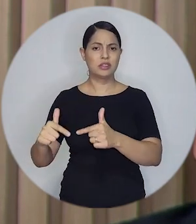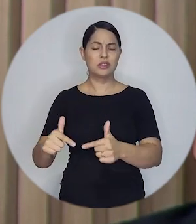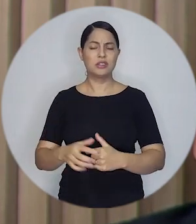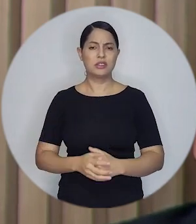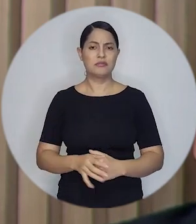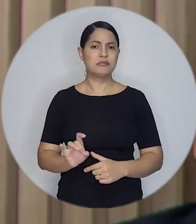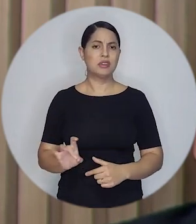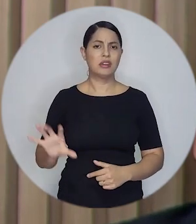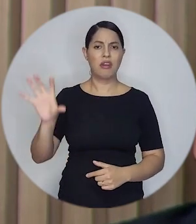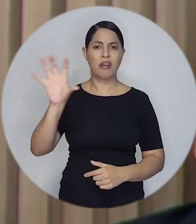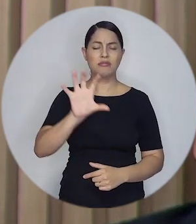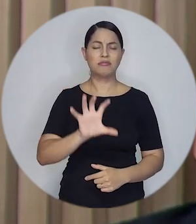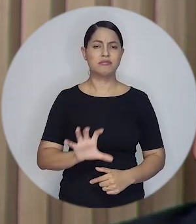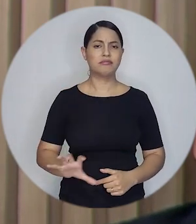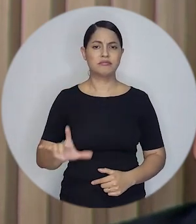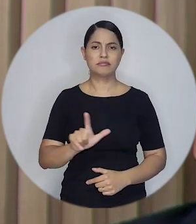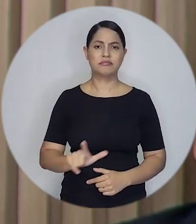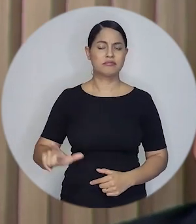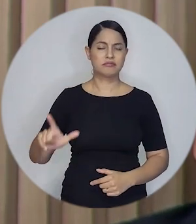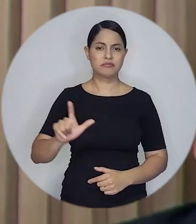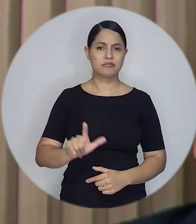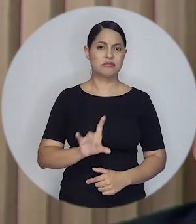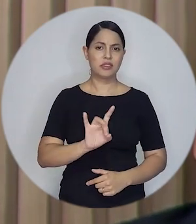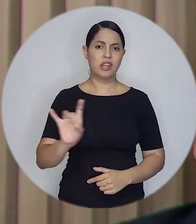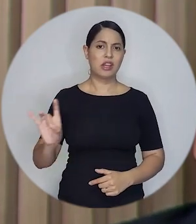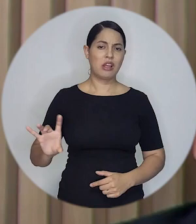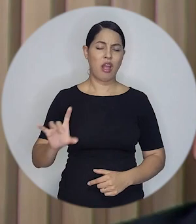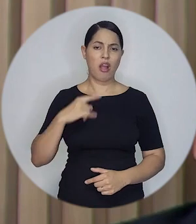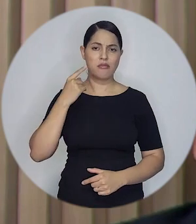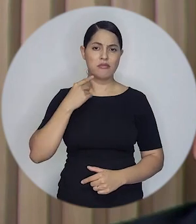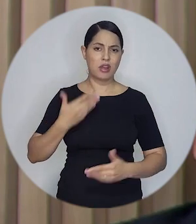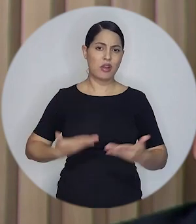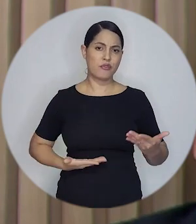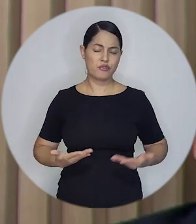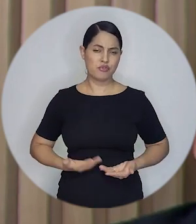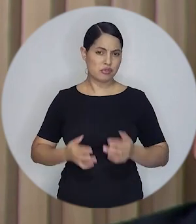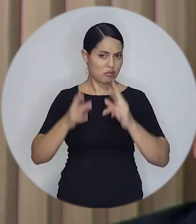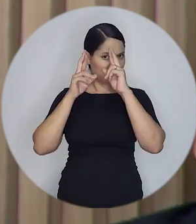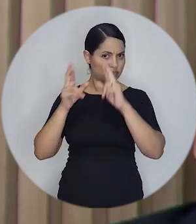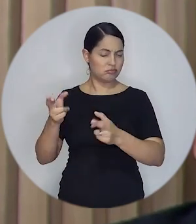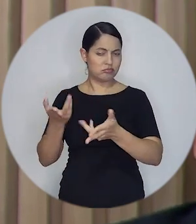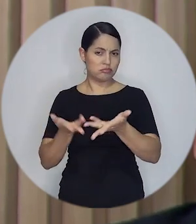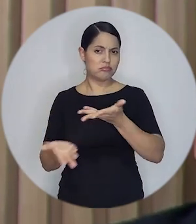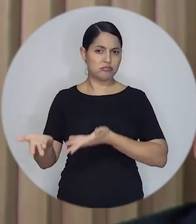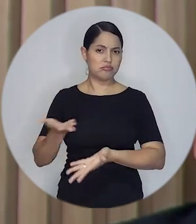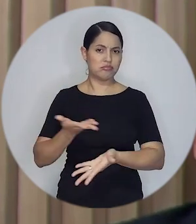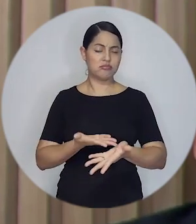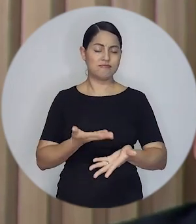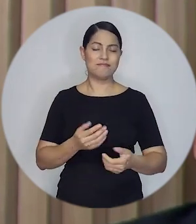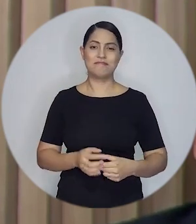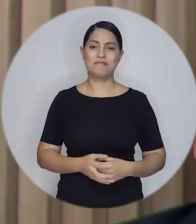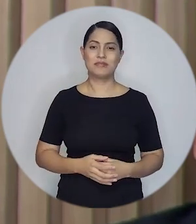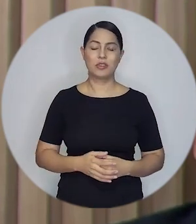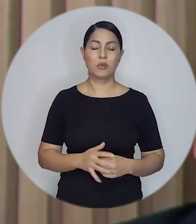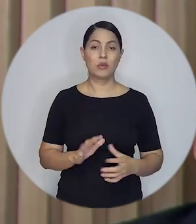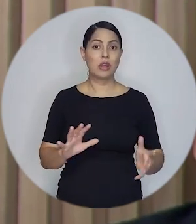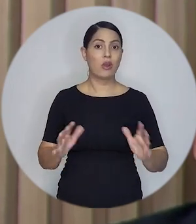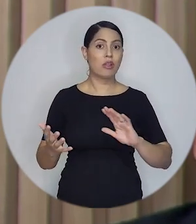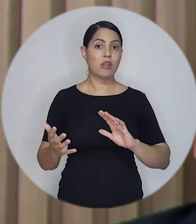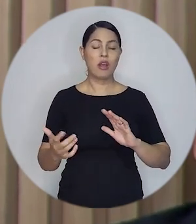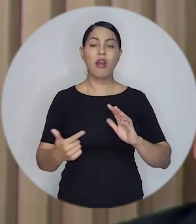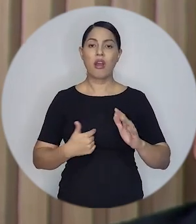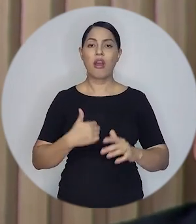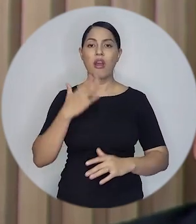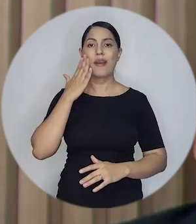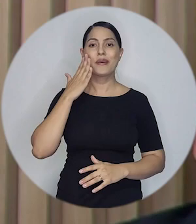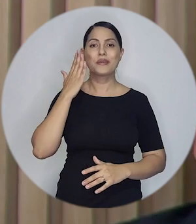atuei, em cada juízo, respeitando cada um as suas funções. Quando isso acontece, tenho certeza